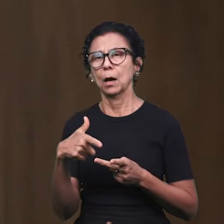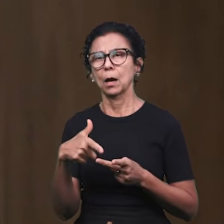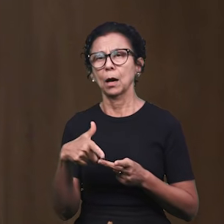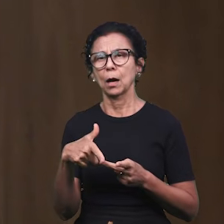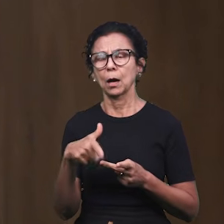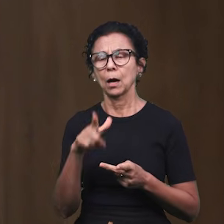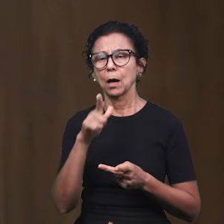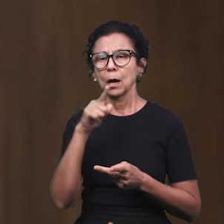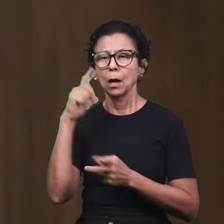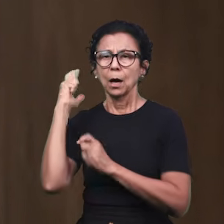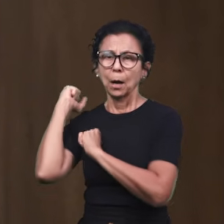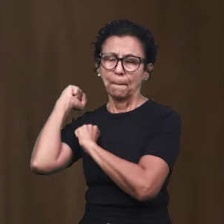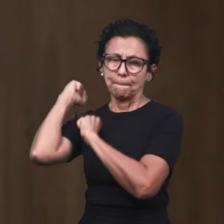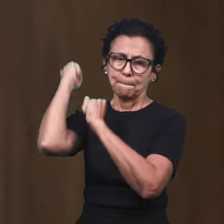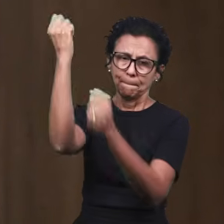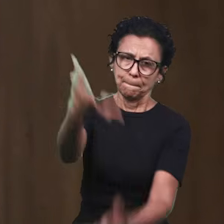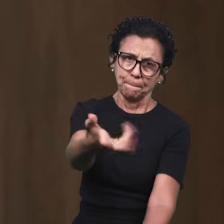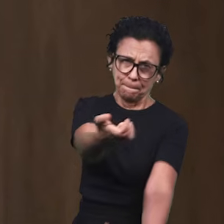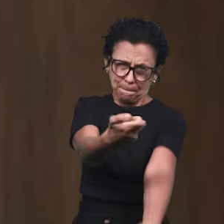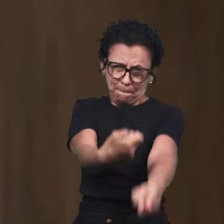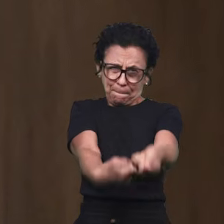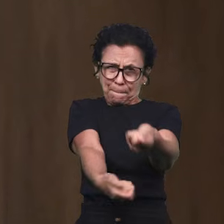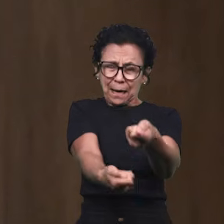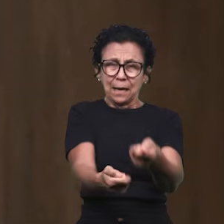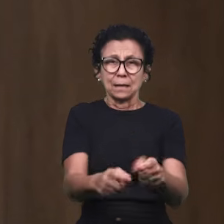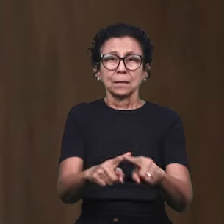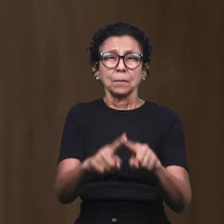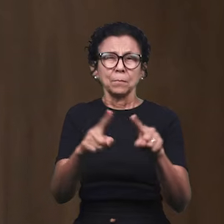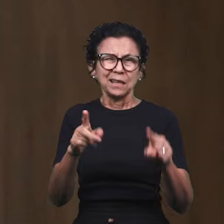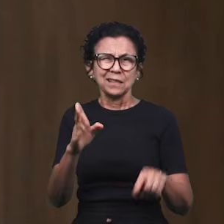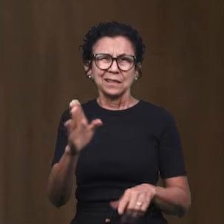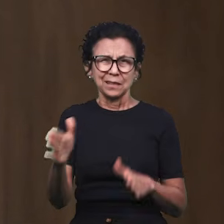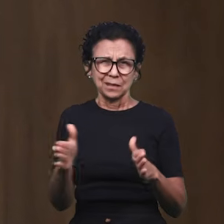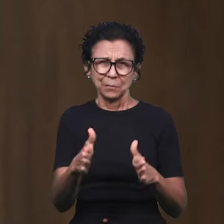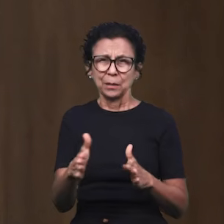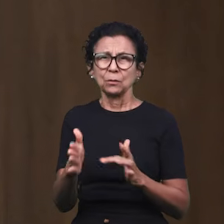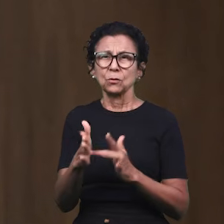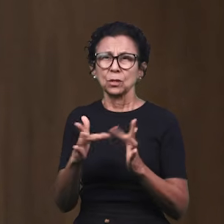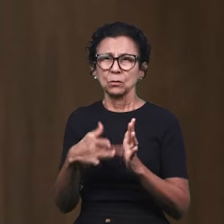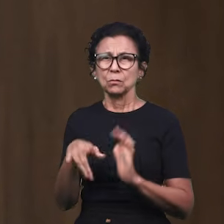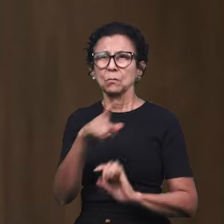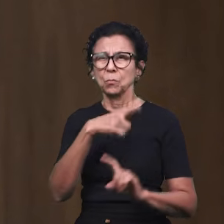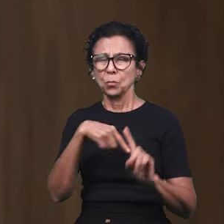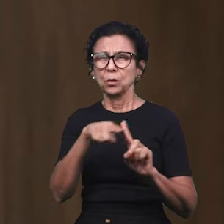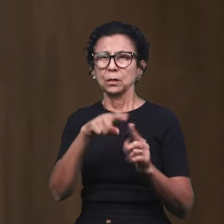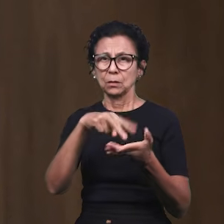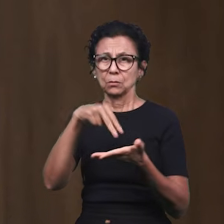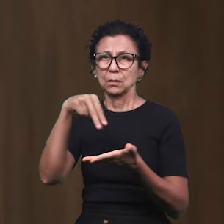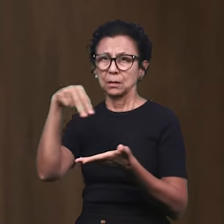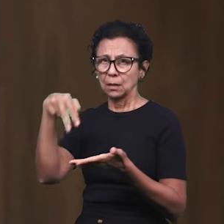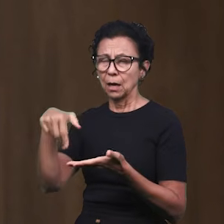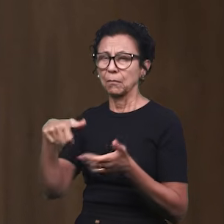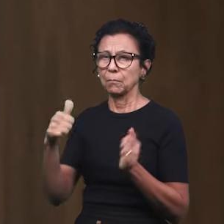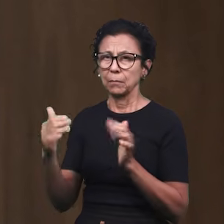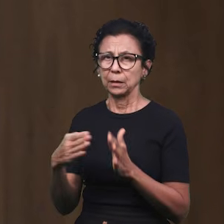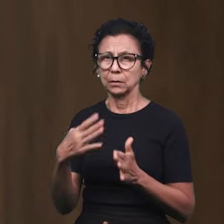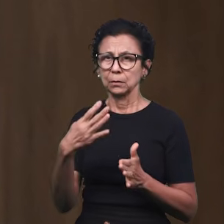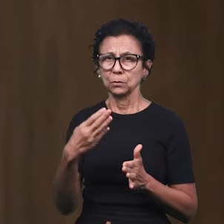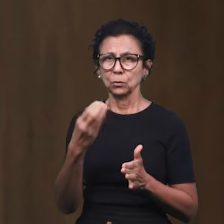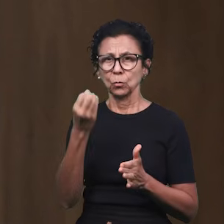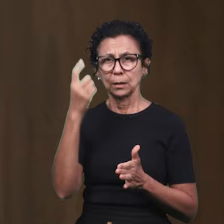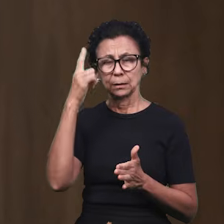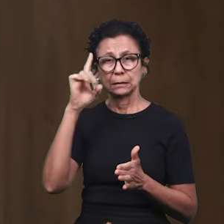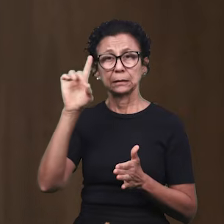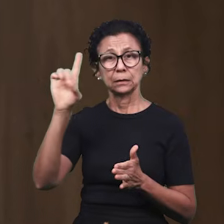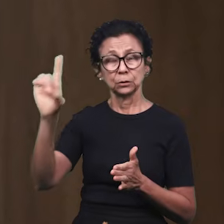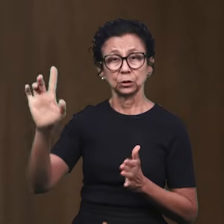o Senhor Jesus já havia morrido, ressuscitado, naqueles 40 dias que o